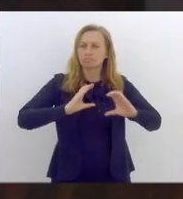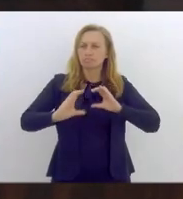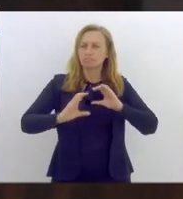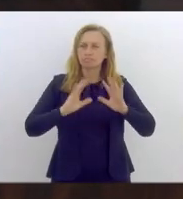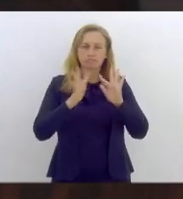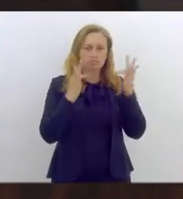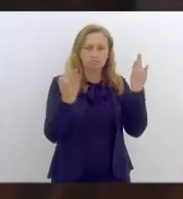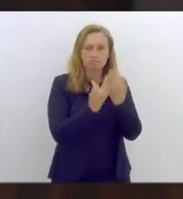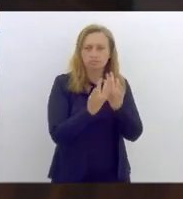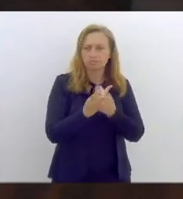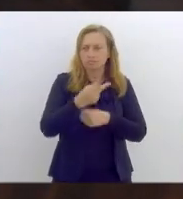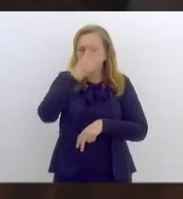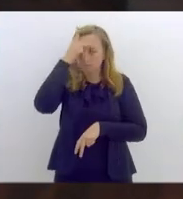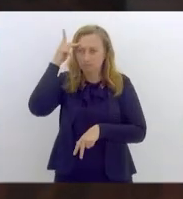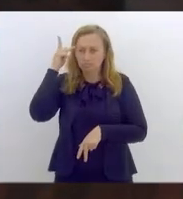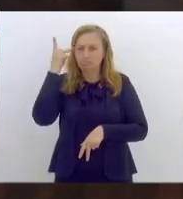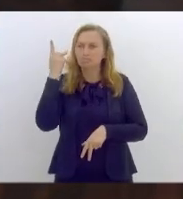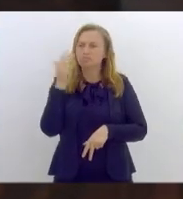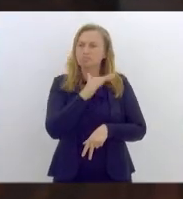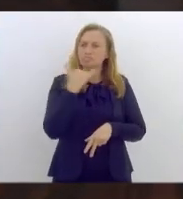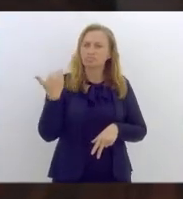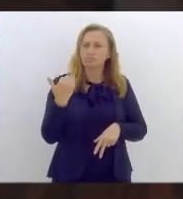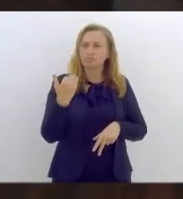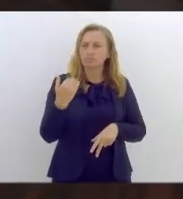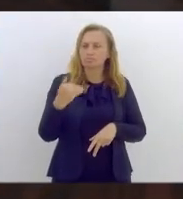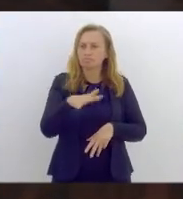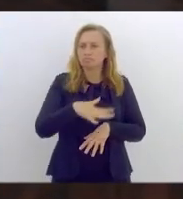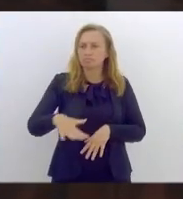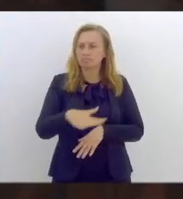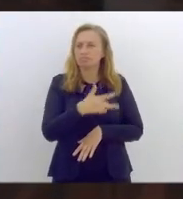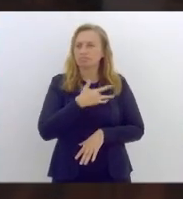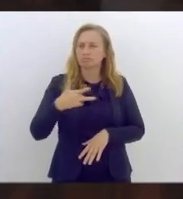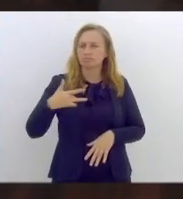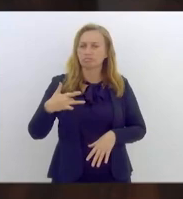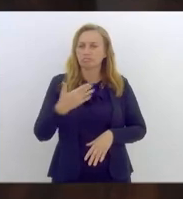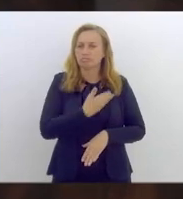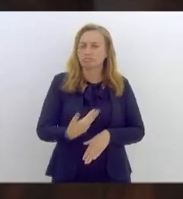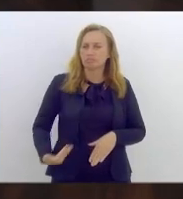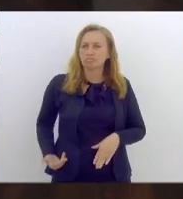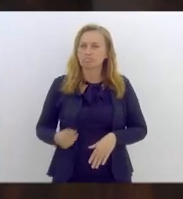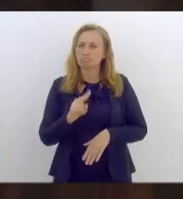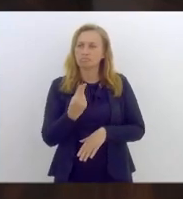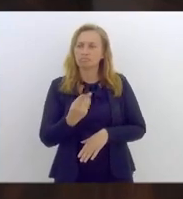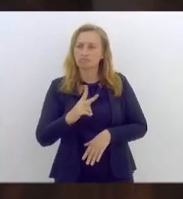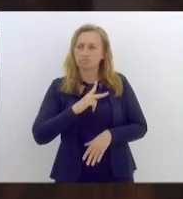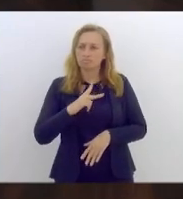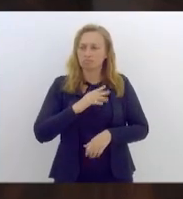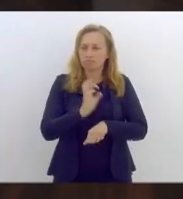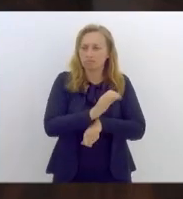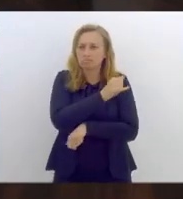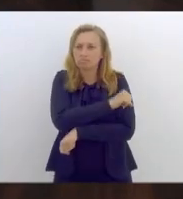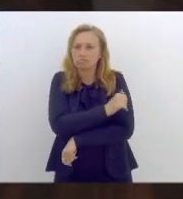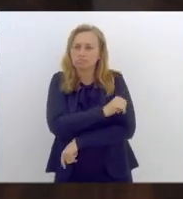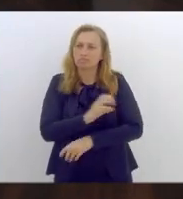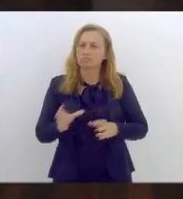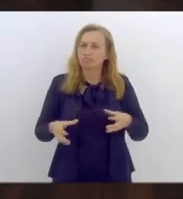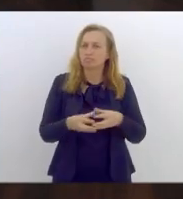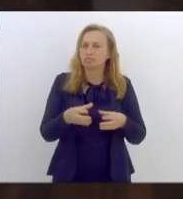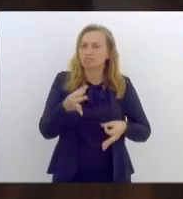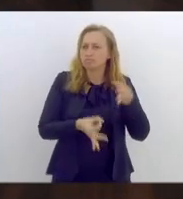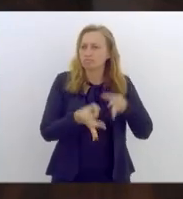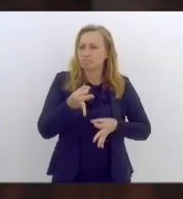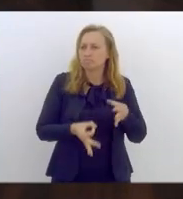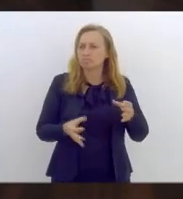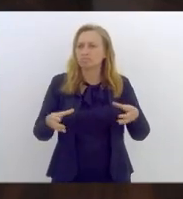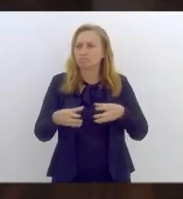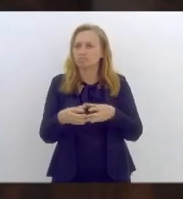Aos familiares de paciente falecidos nas unidades de saúde públicas e privadas do nome do estado do Rio de Janeiro dependendo de pareceres nas comissões de condição